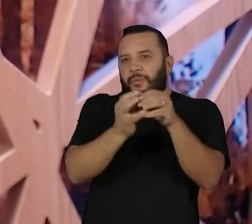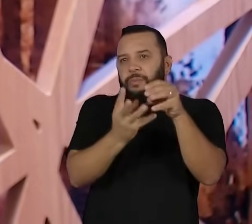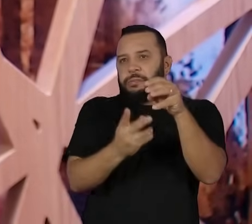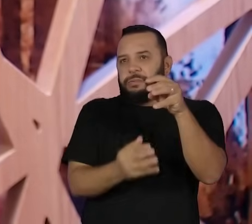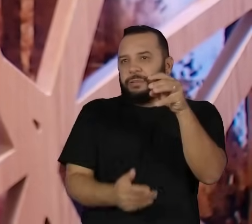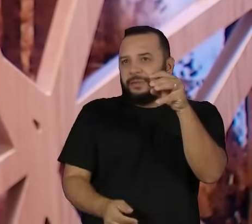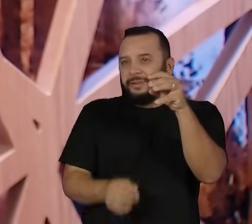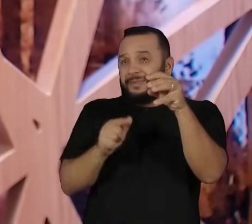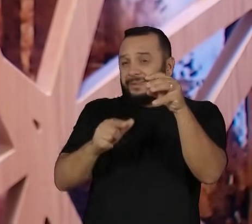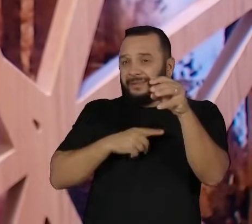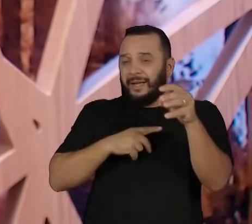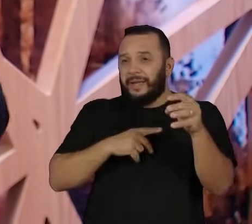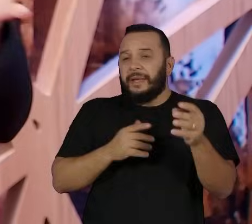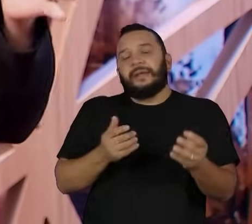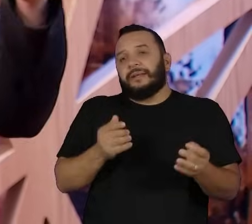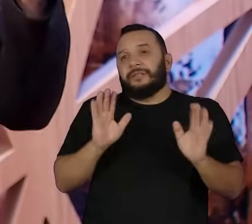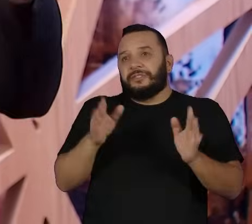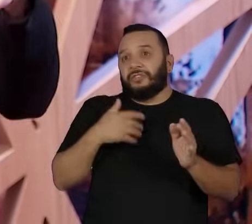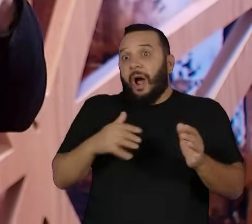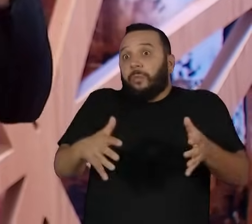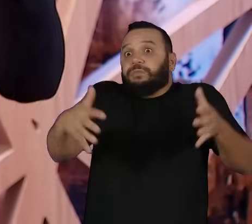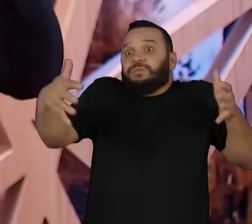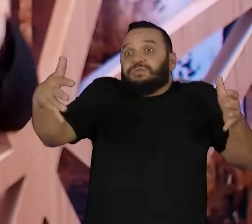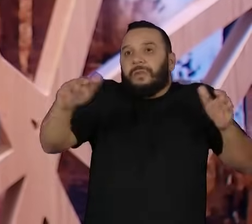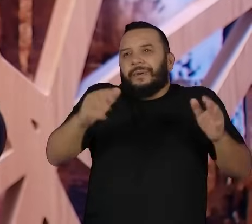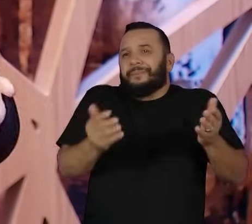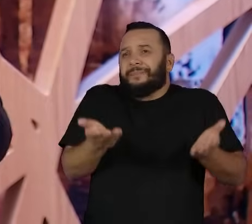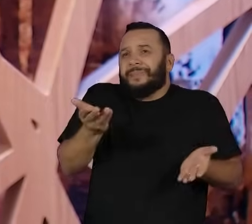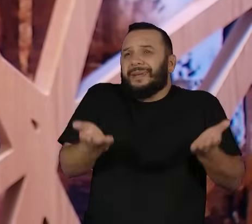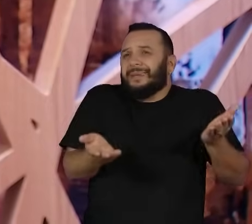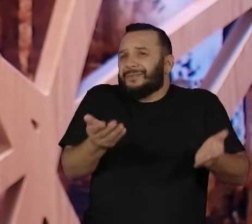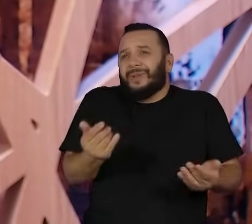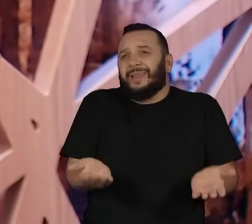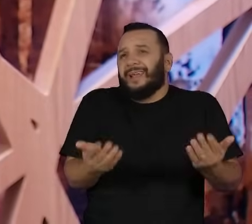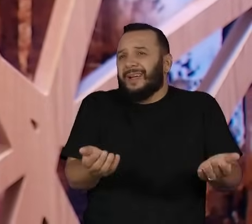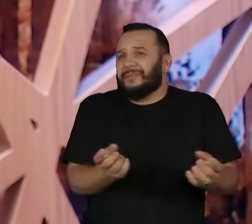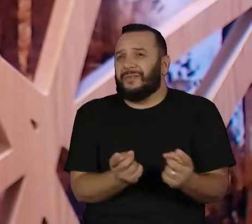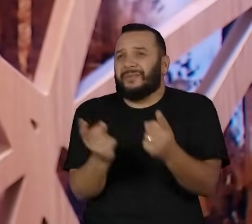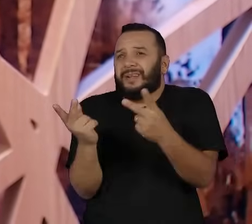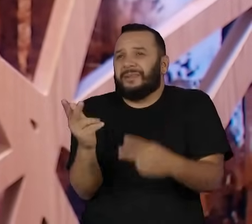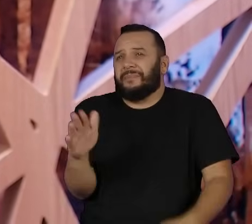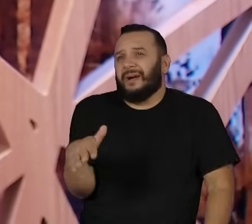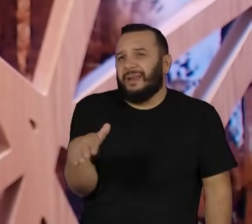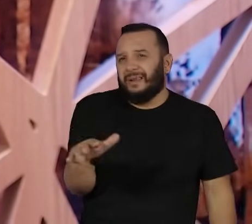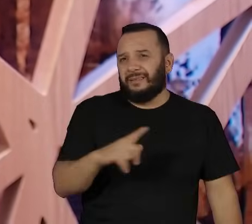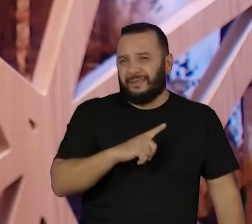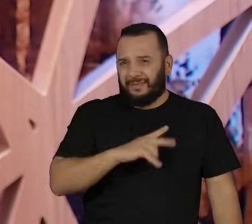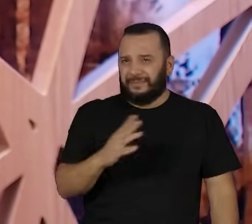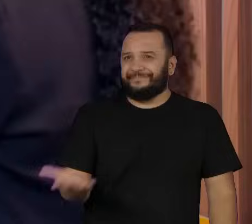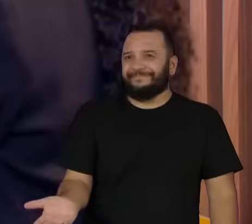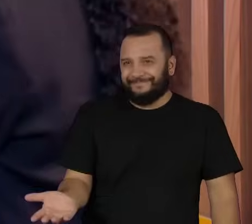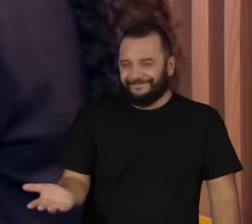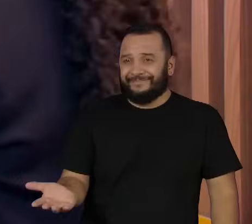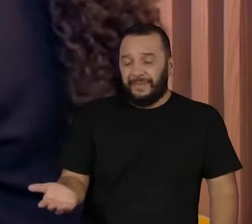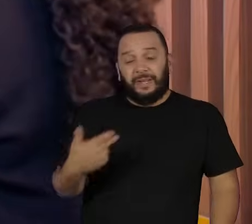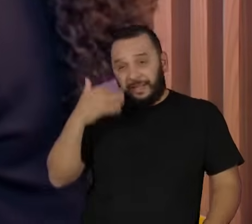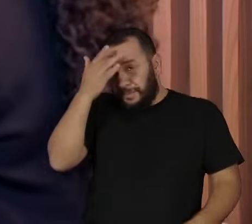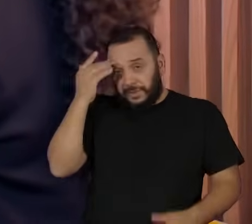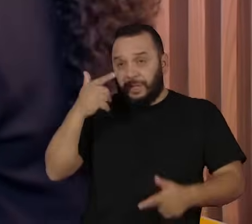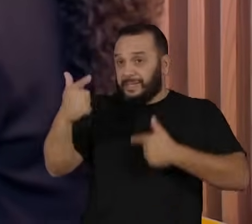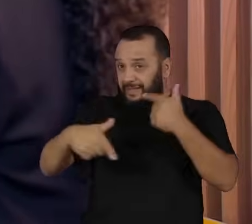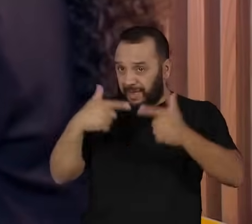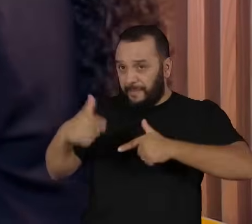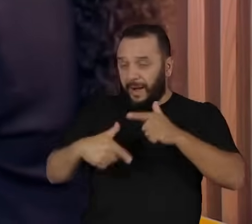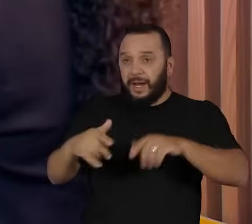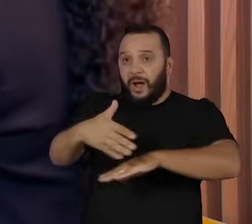volume, mas um peso muito pequeno, então o valor agregado de venda daquele produto é muito baixo. E assim, e os catadores de hoje, né,